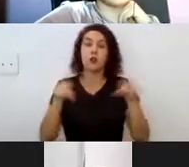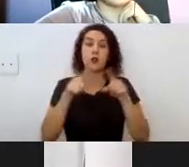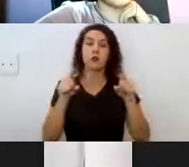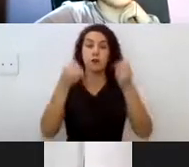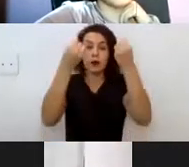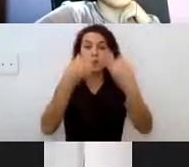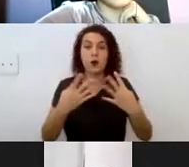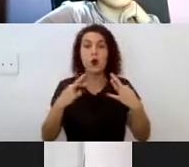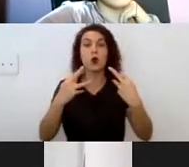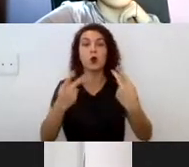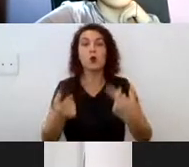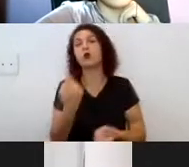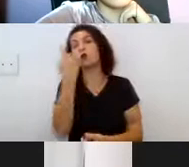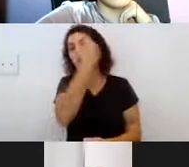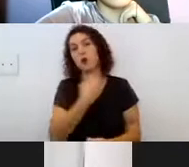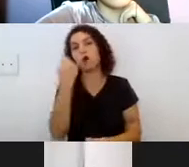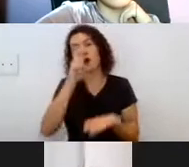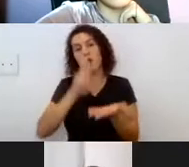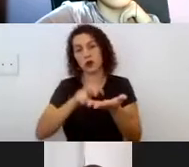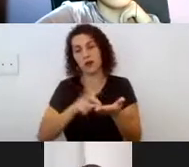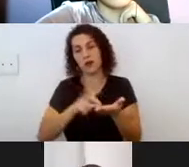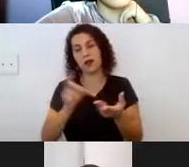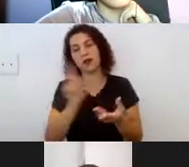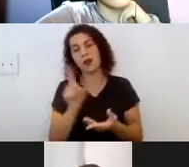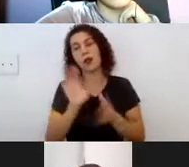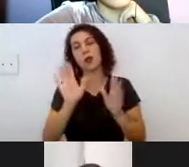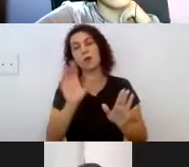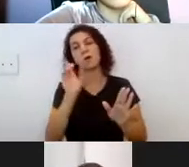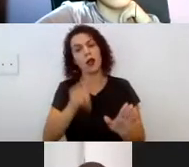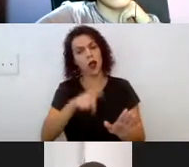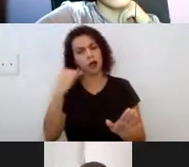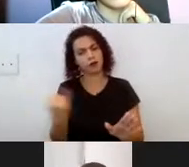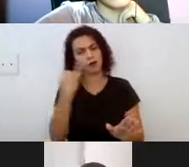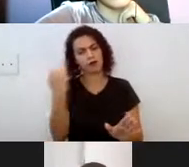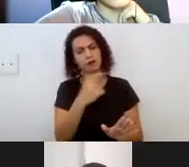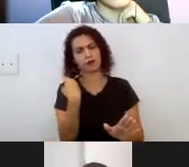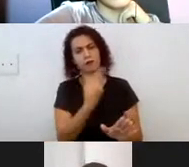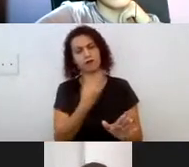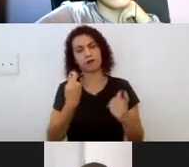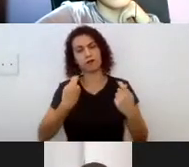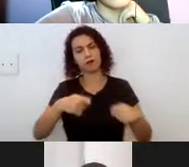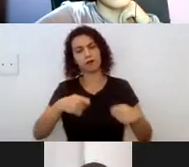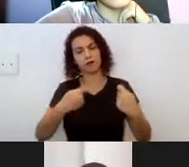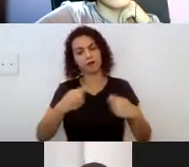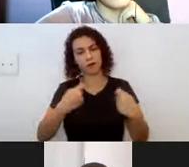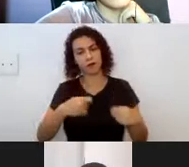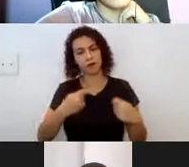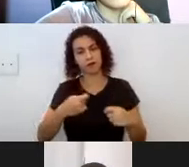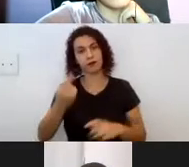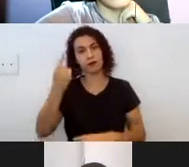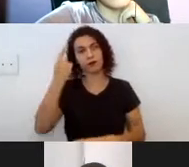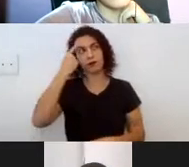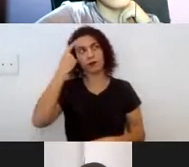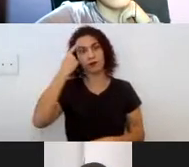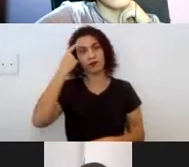obviamente é a gente precisa trazer para nossa mente uma desconstrução